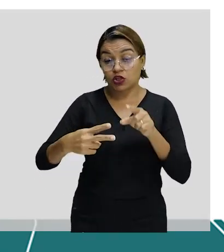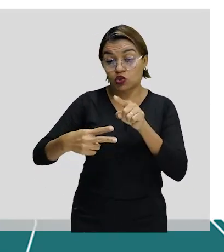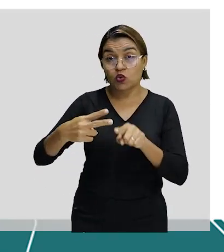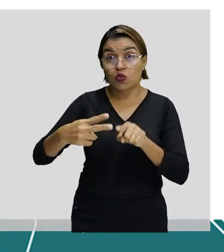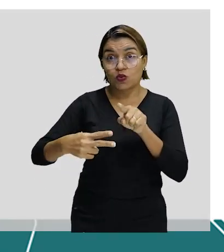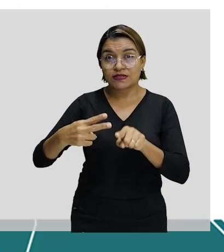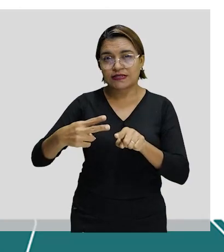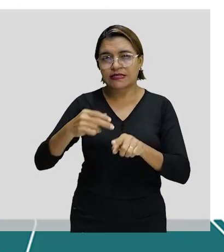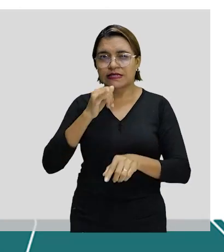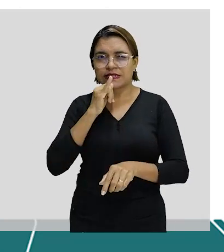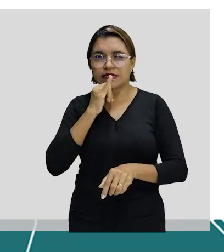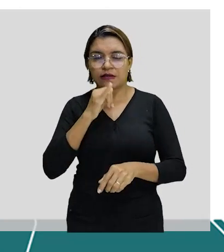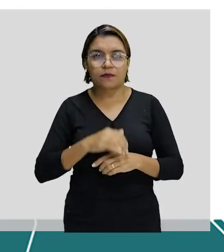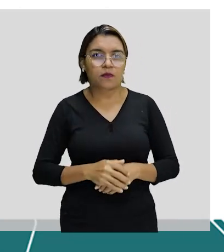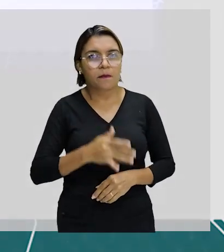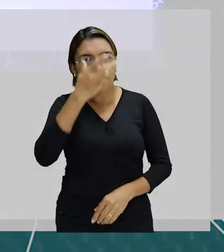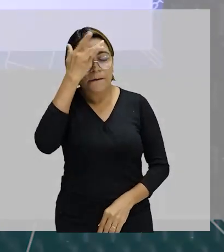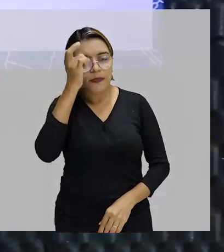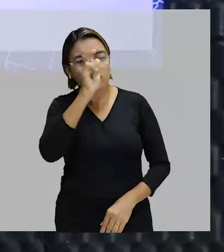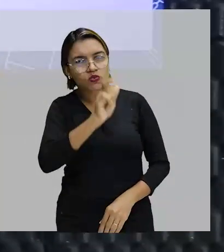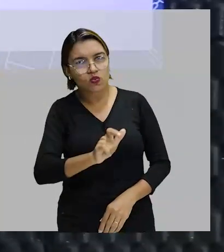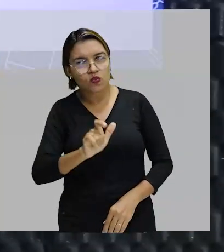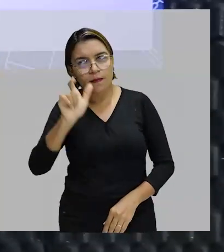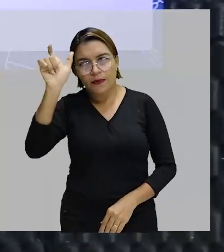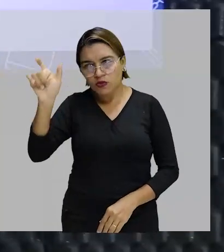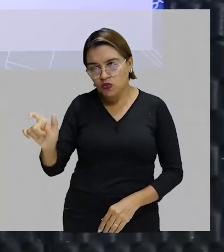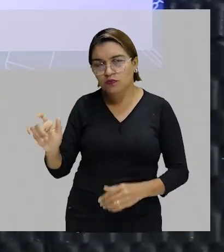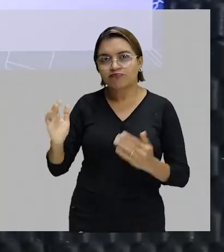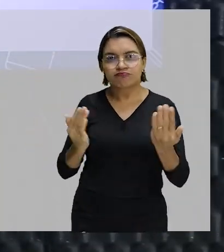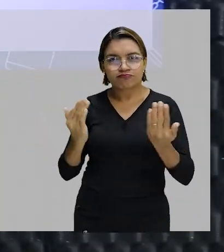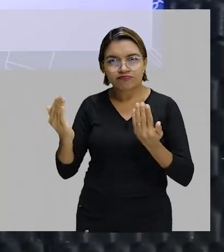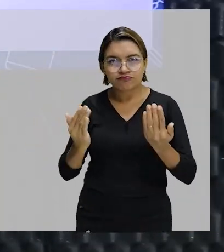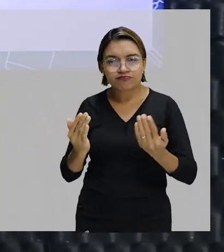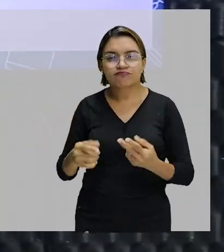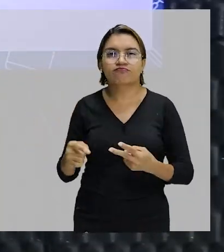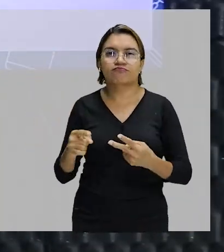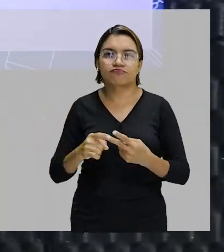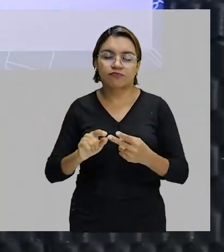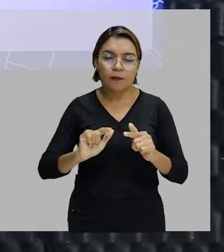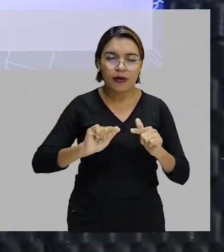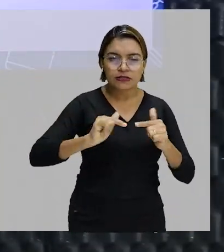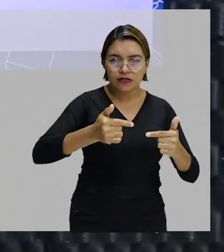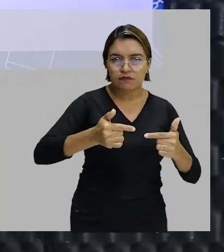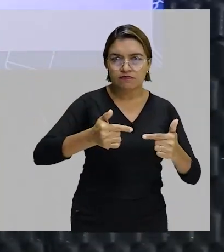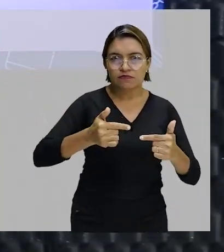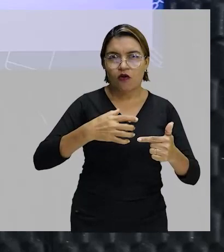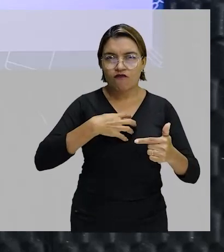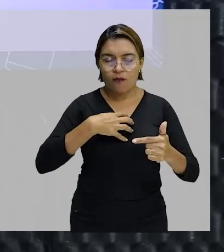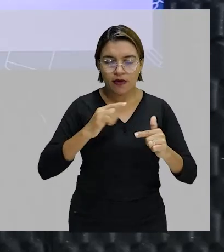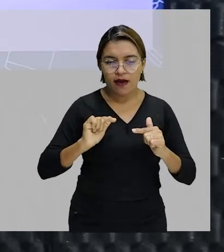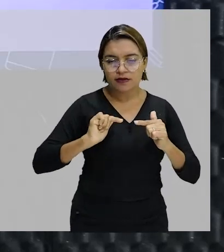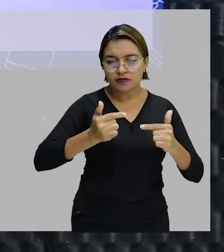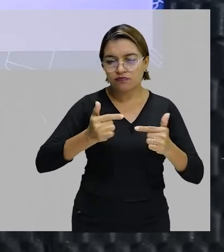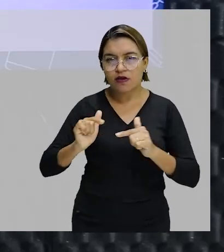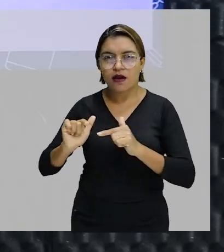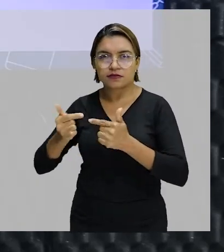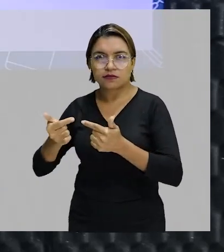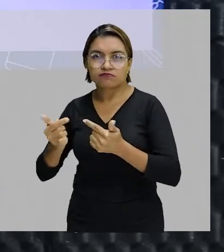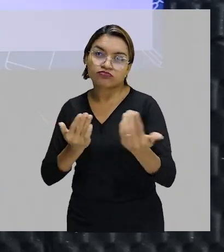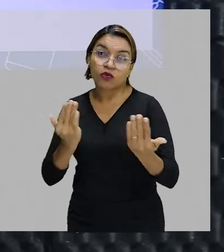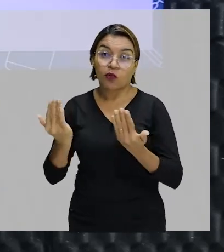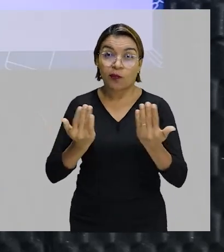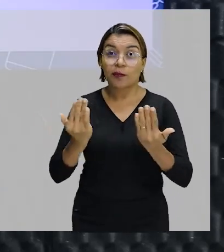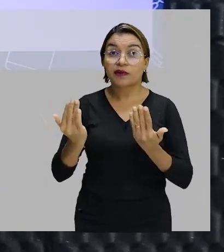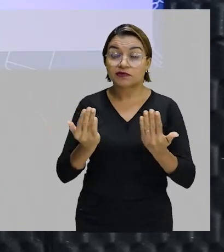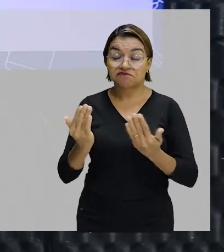dois. Eu comparo uma pessoa com outra pessoa, eu comparo uma ação a forma dessa ação ser executada com